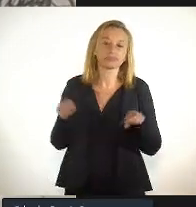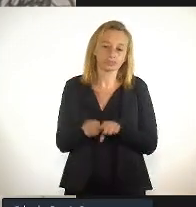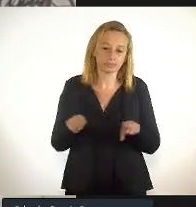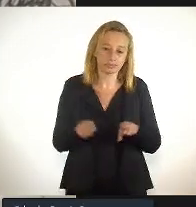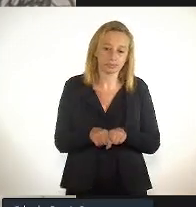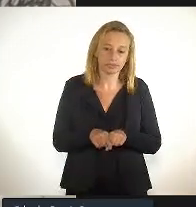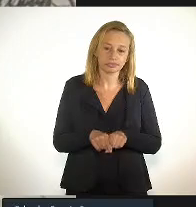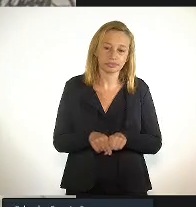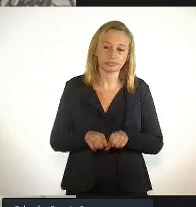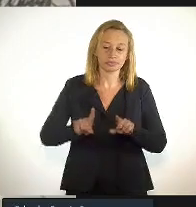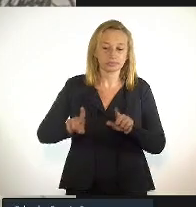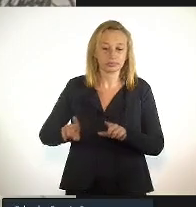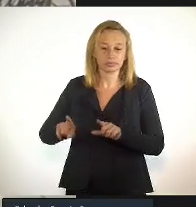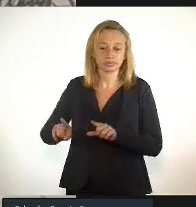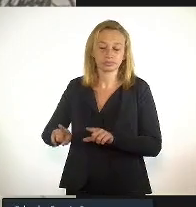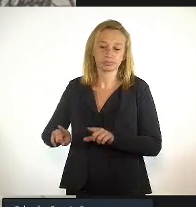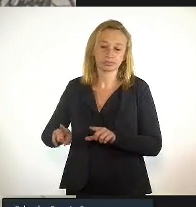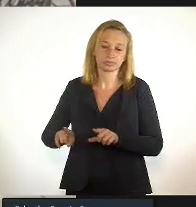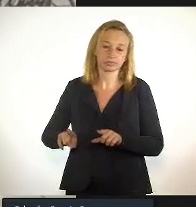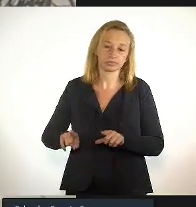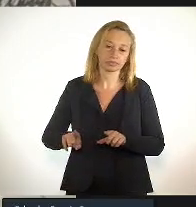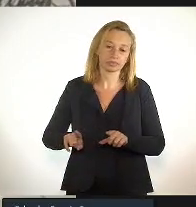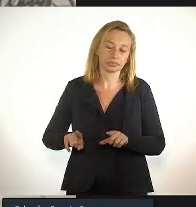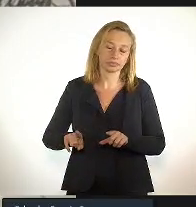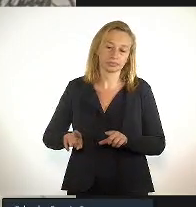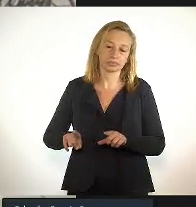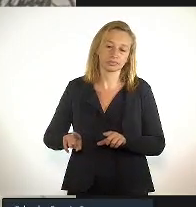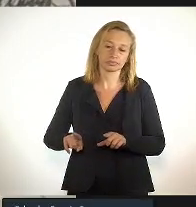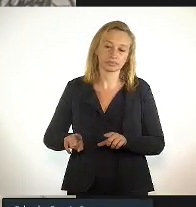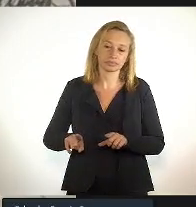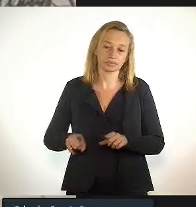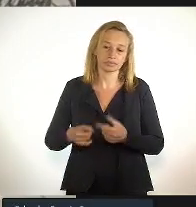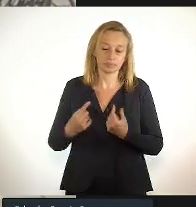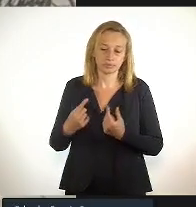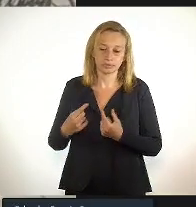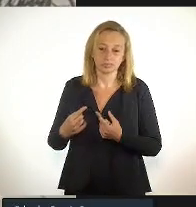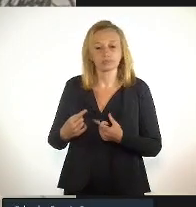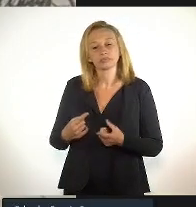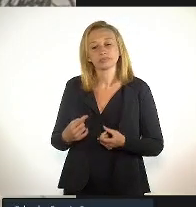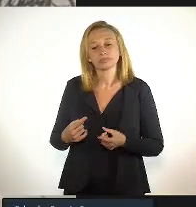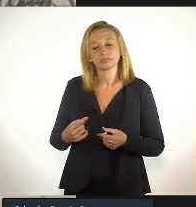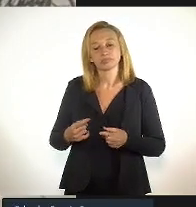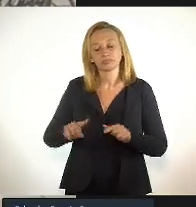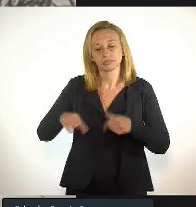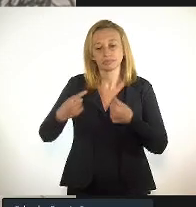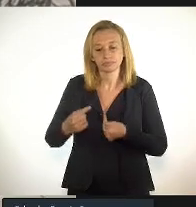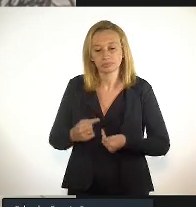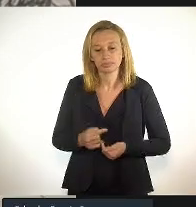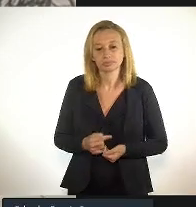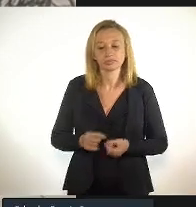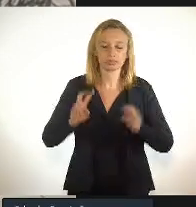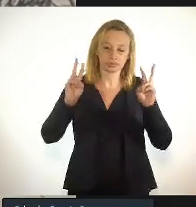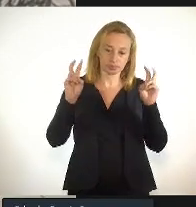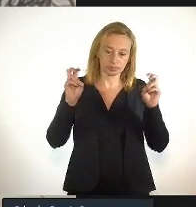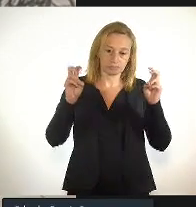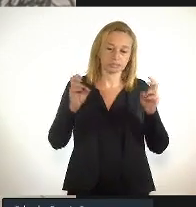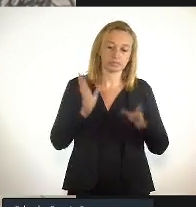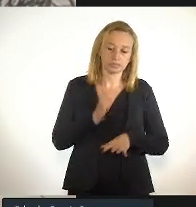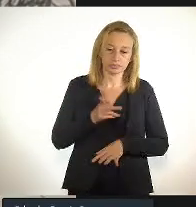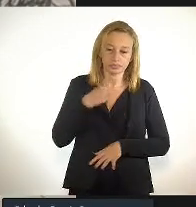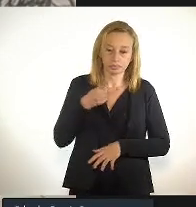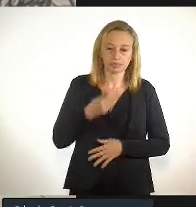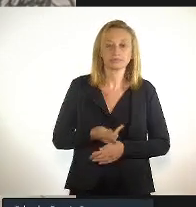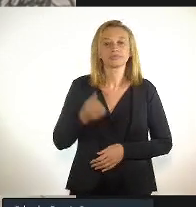somos atingidas a partir desses marcadores sociais. Então, muito importante falar que a